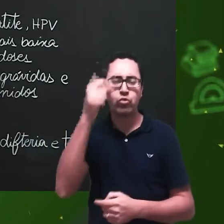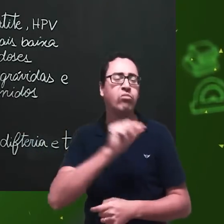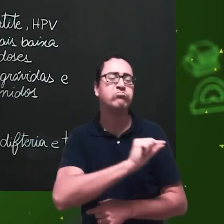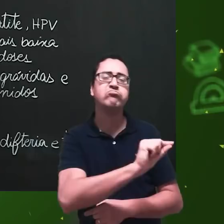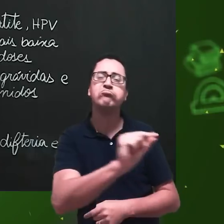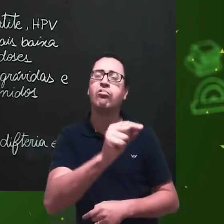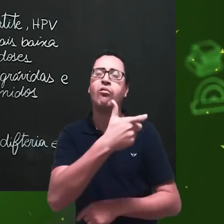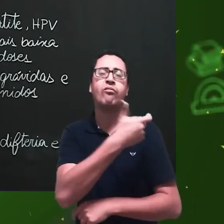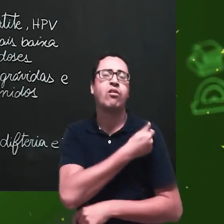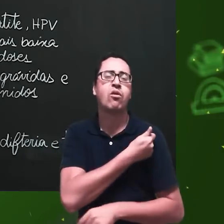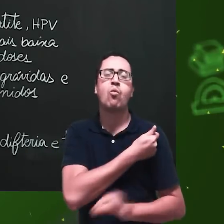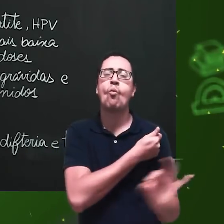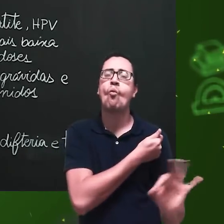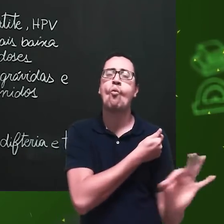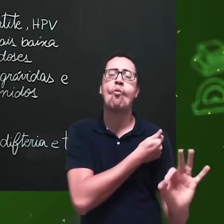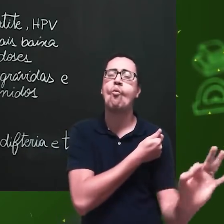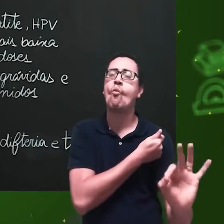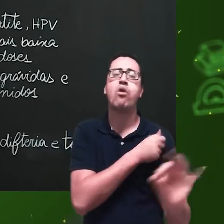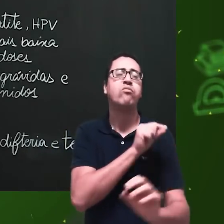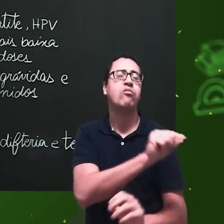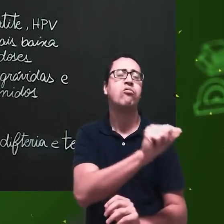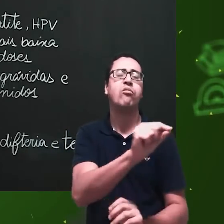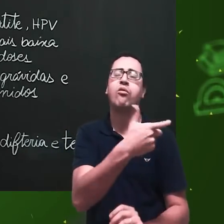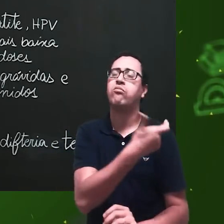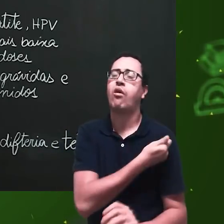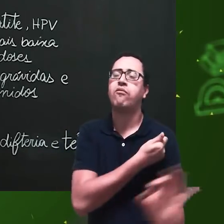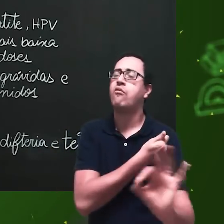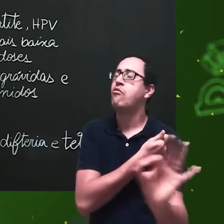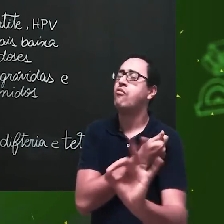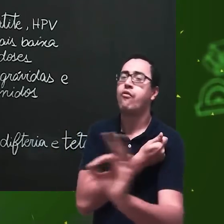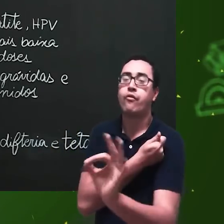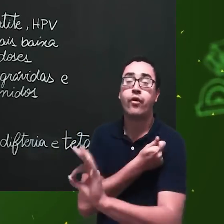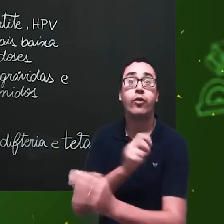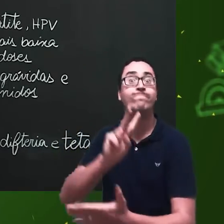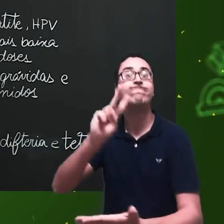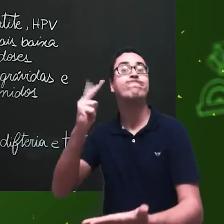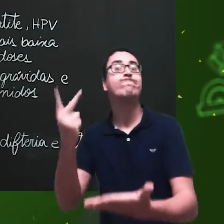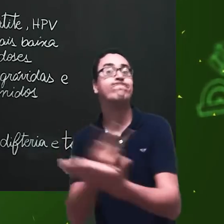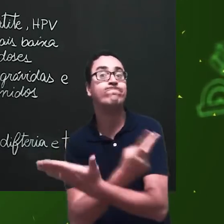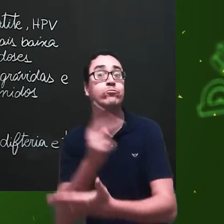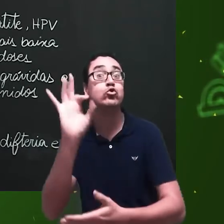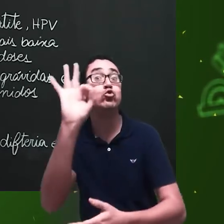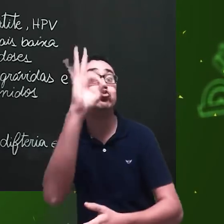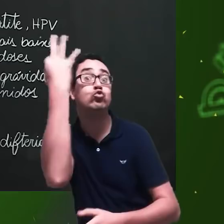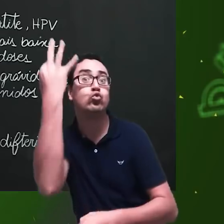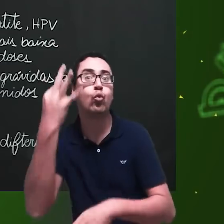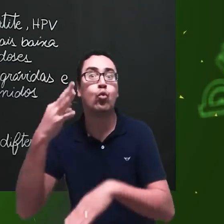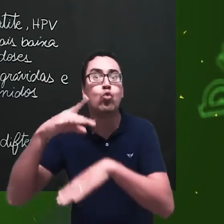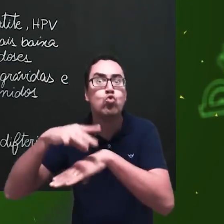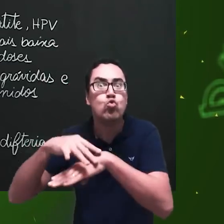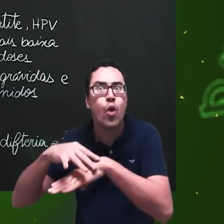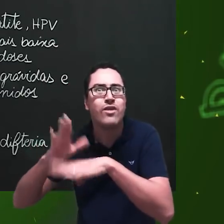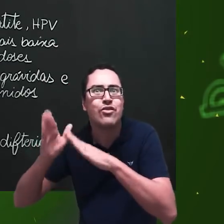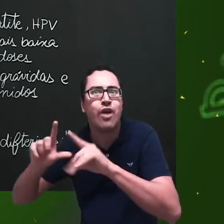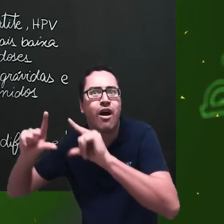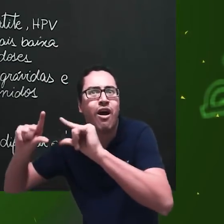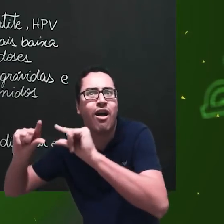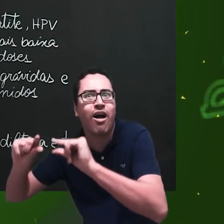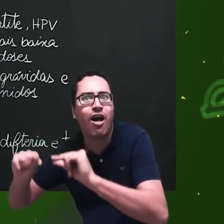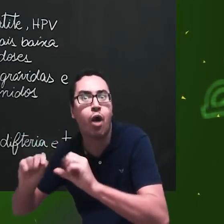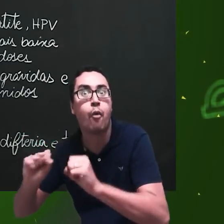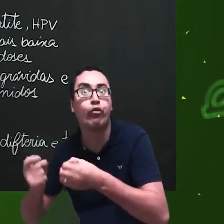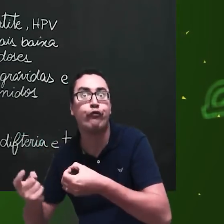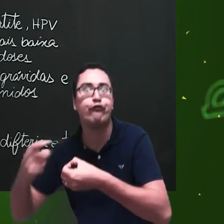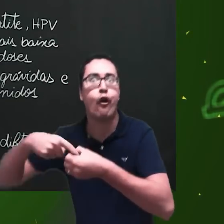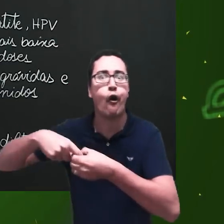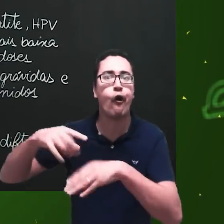A chance de que aumente a frequência de certas doenças que já estavam erradicadas e que alguém que mesmo vacinado por